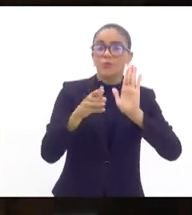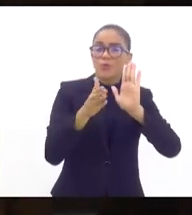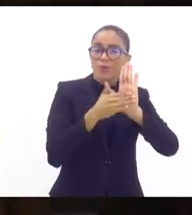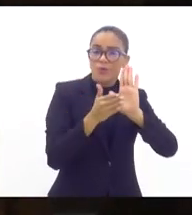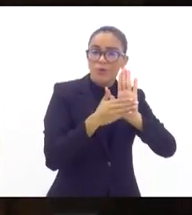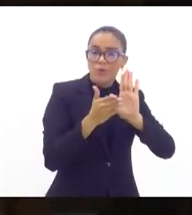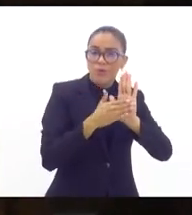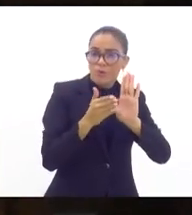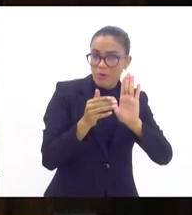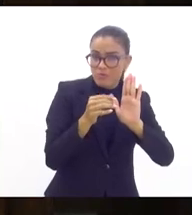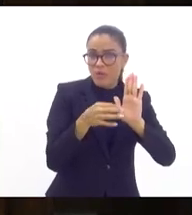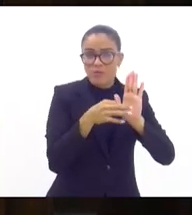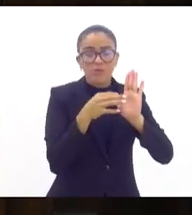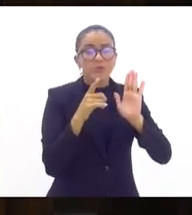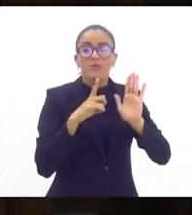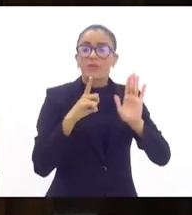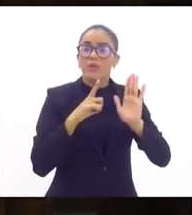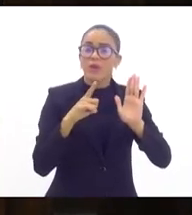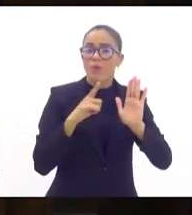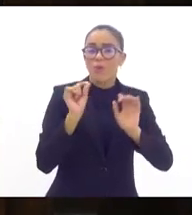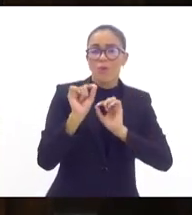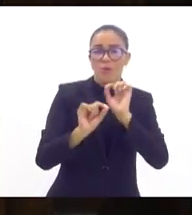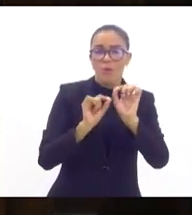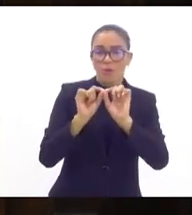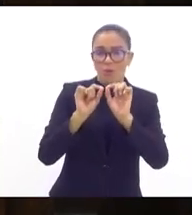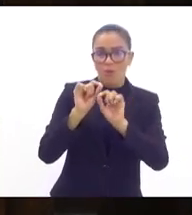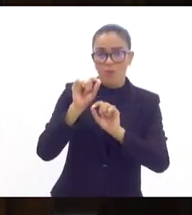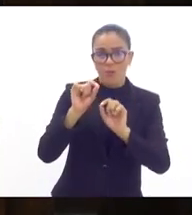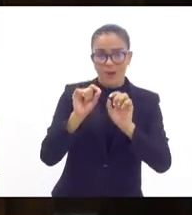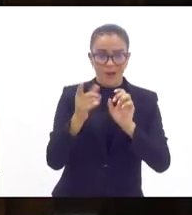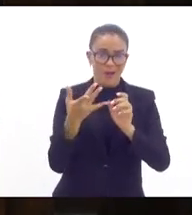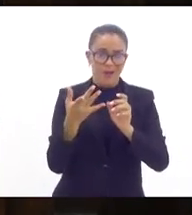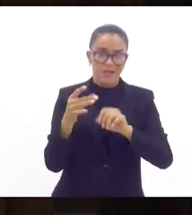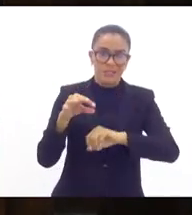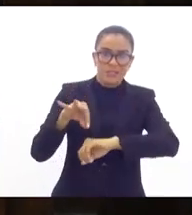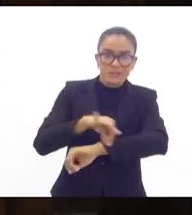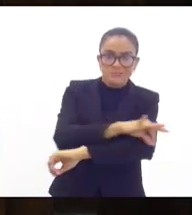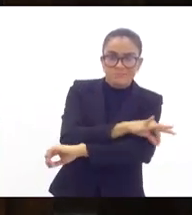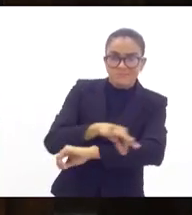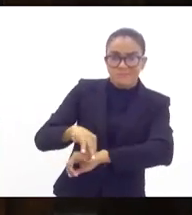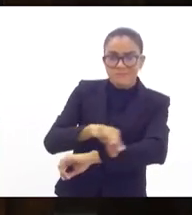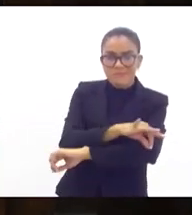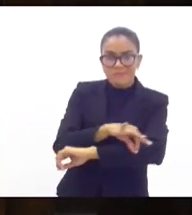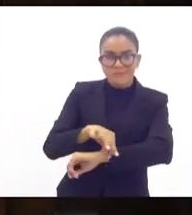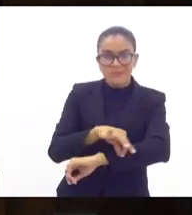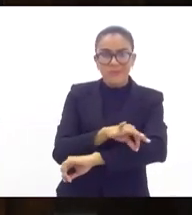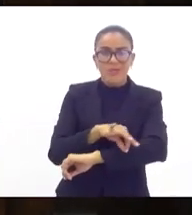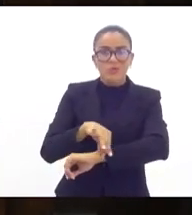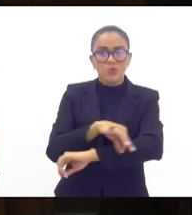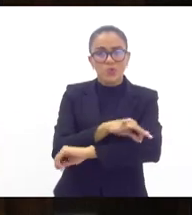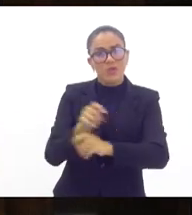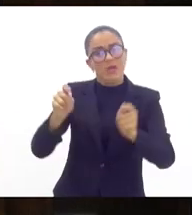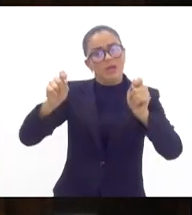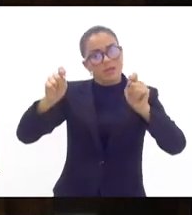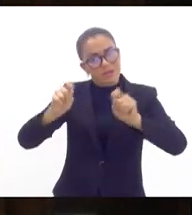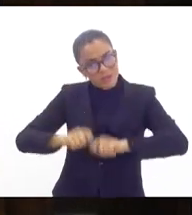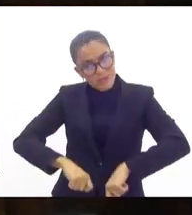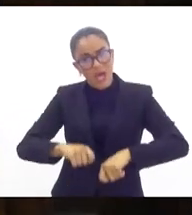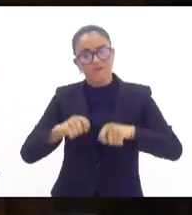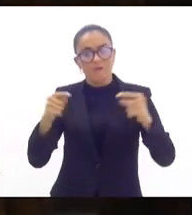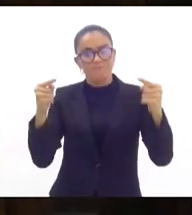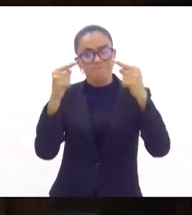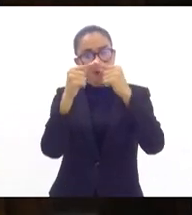você tinha um aparelho que comportava esse novo produto era um produto padrão